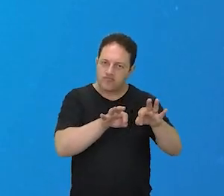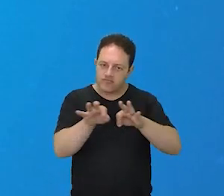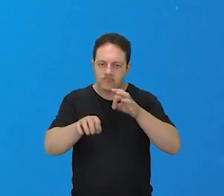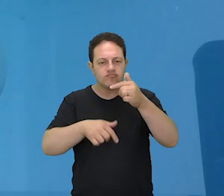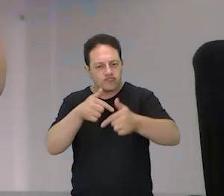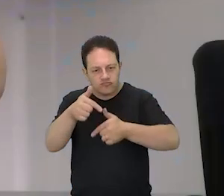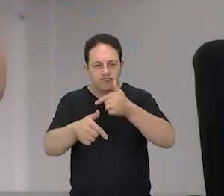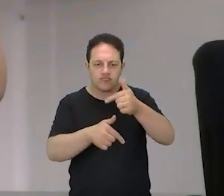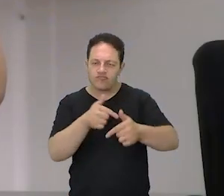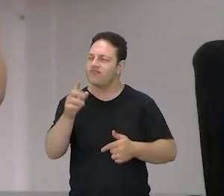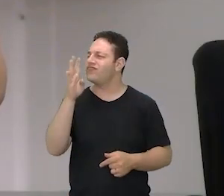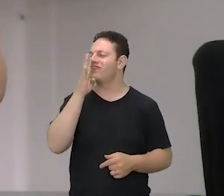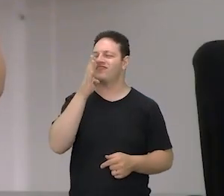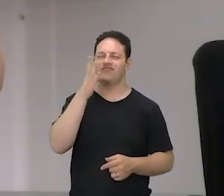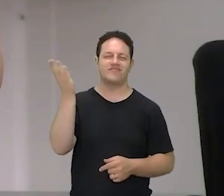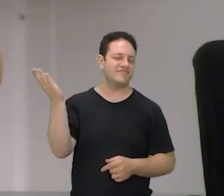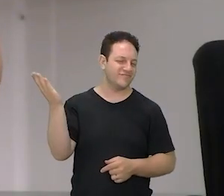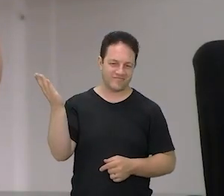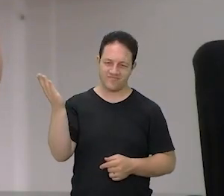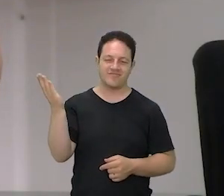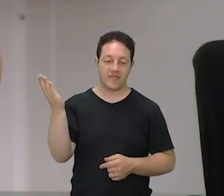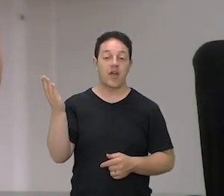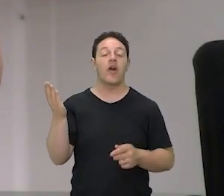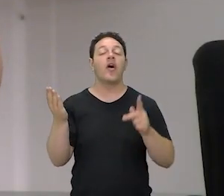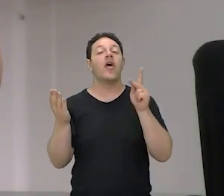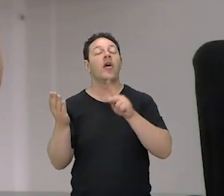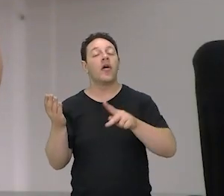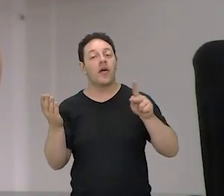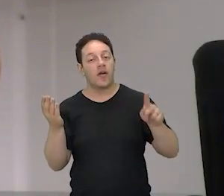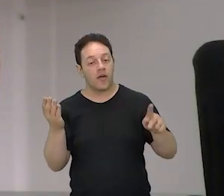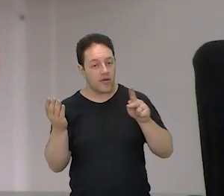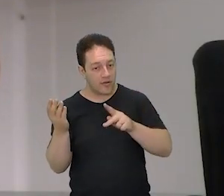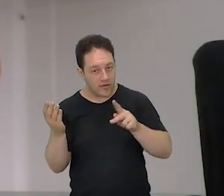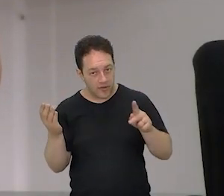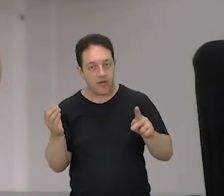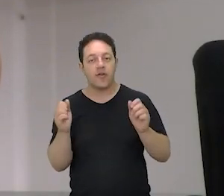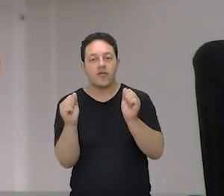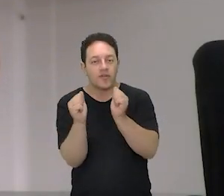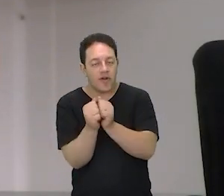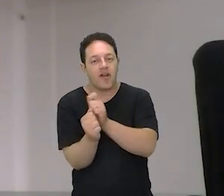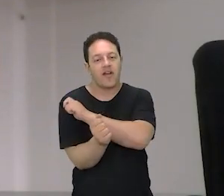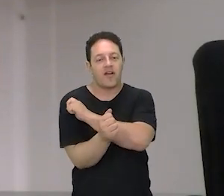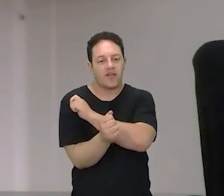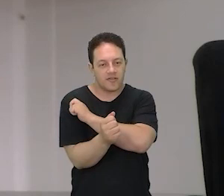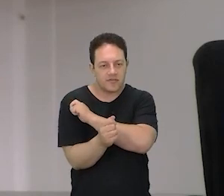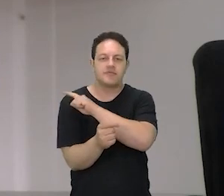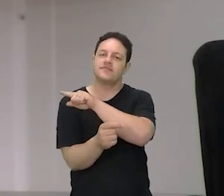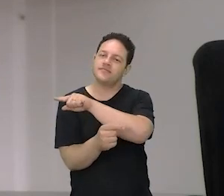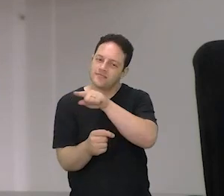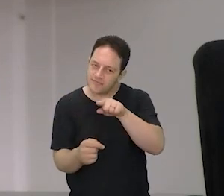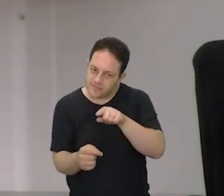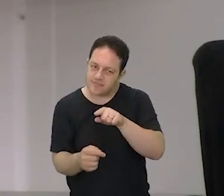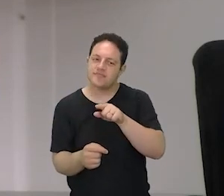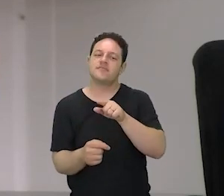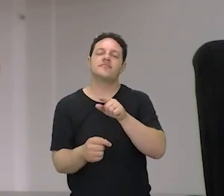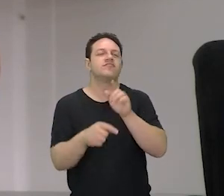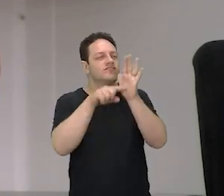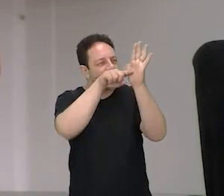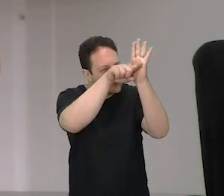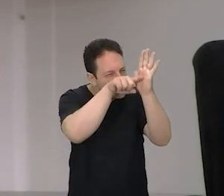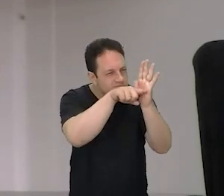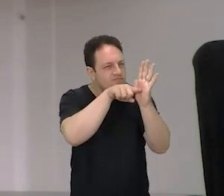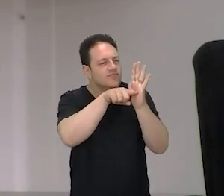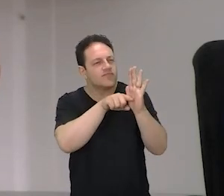assim, fantástico. O professor... com os alunos, eles foram no Acessa, pesquisaram